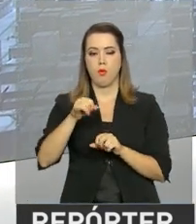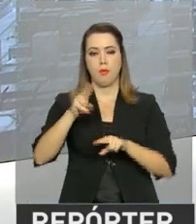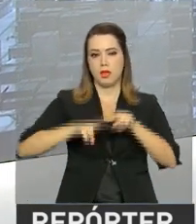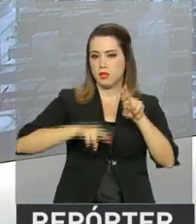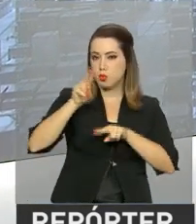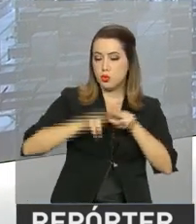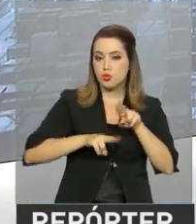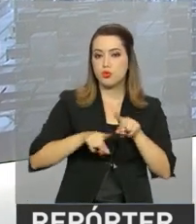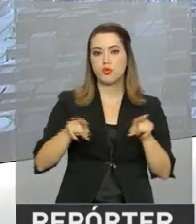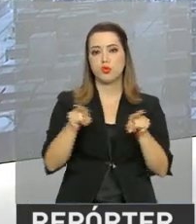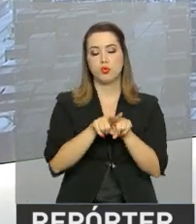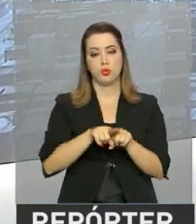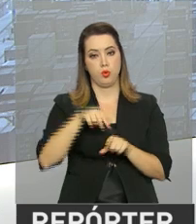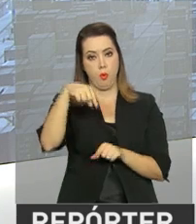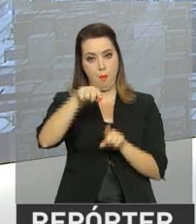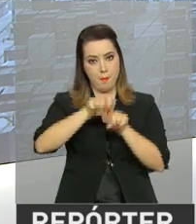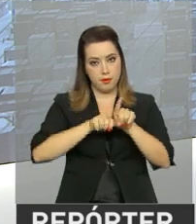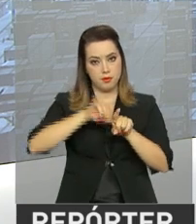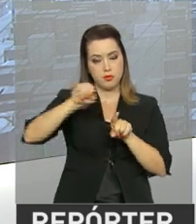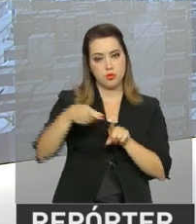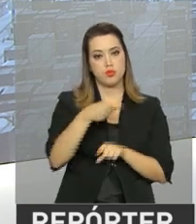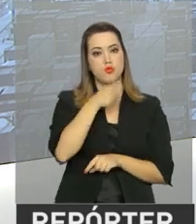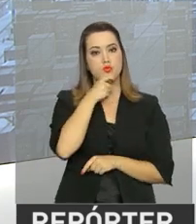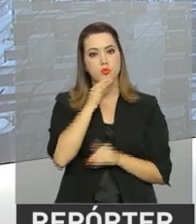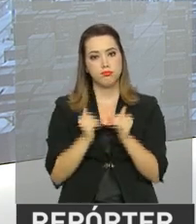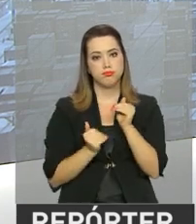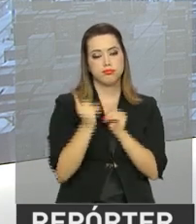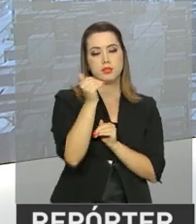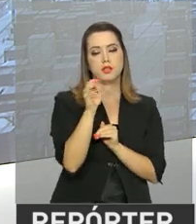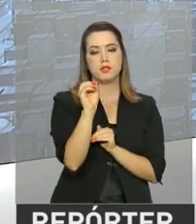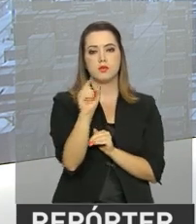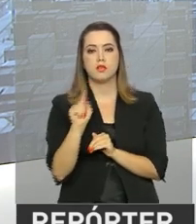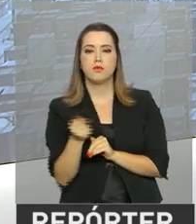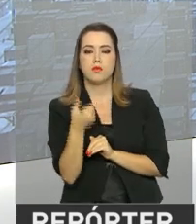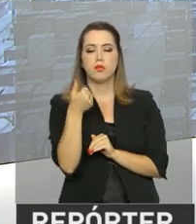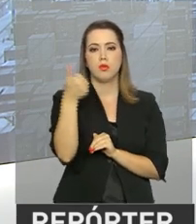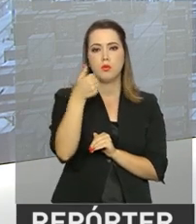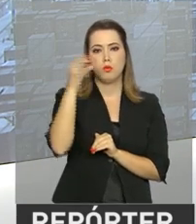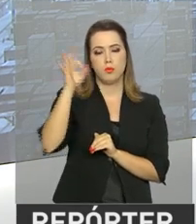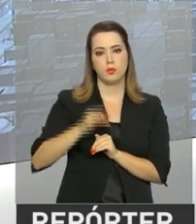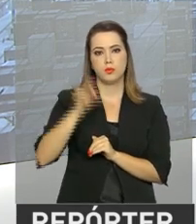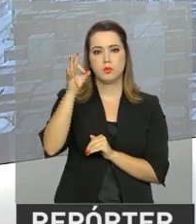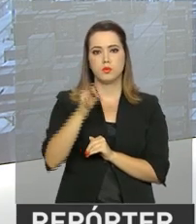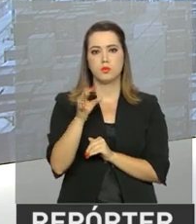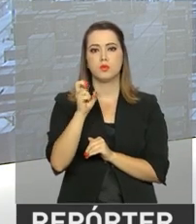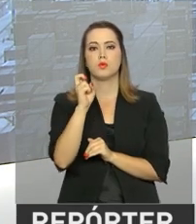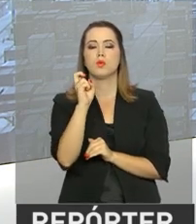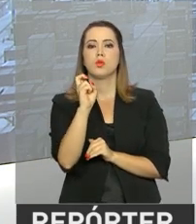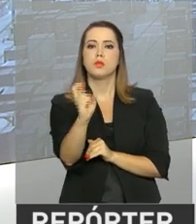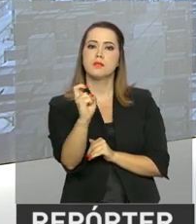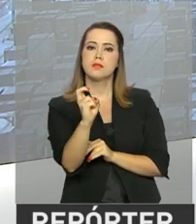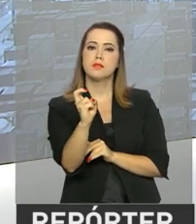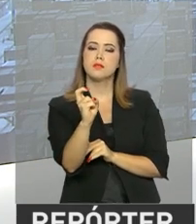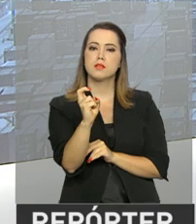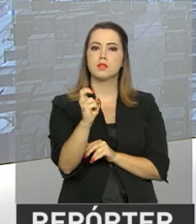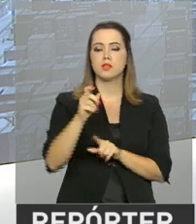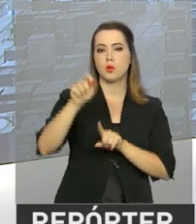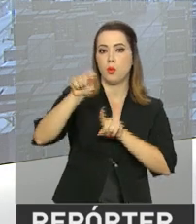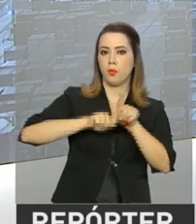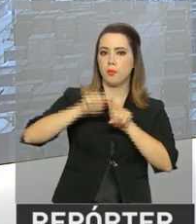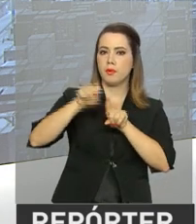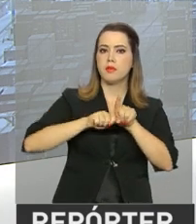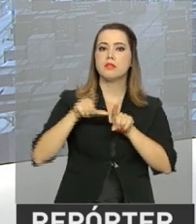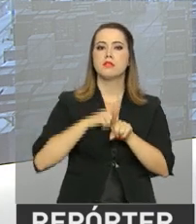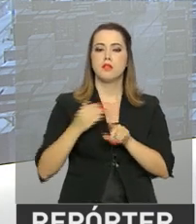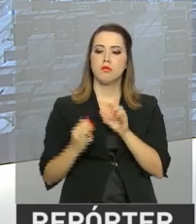de 0,1%. Nos últimos 5 meses, o crescimento foi de 3,7%. Mesmo